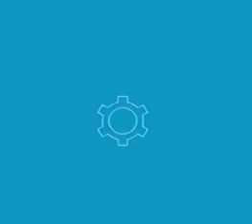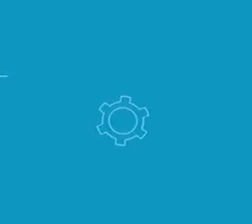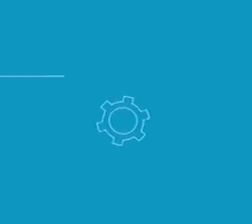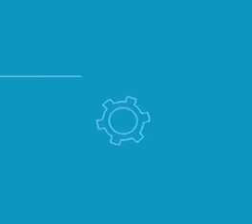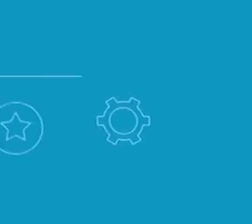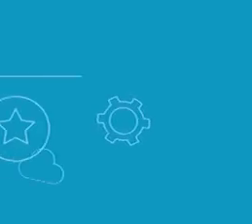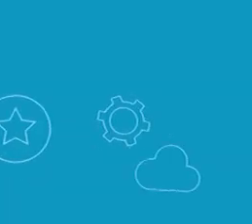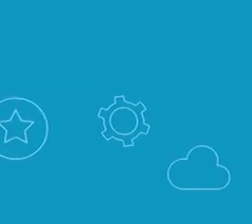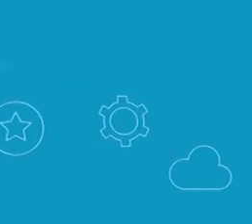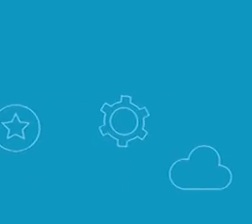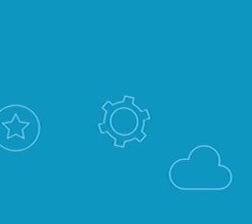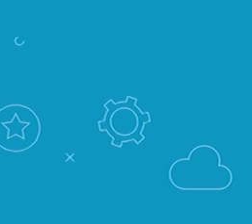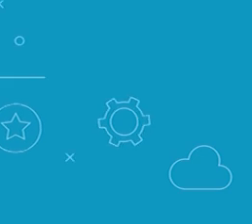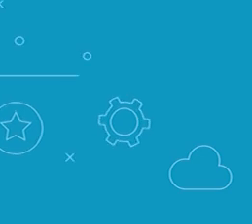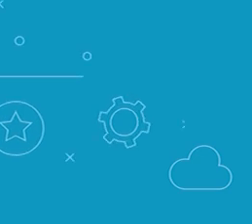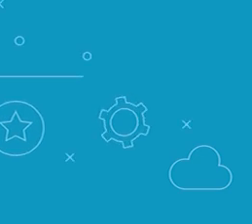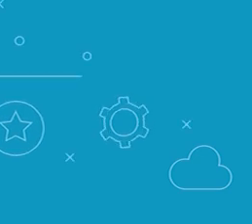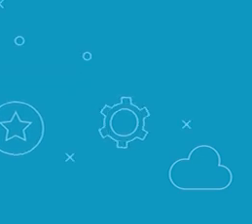E